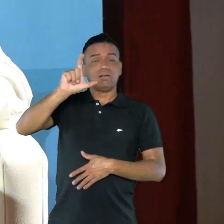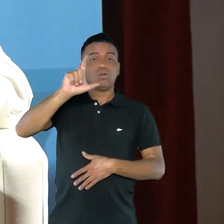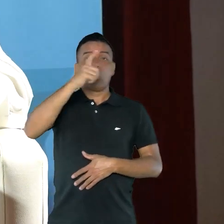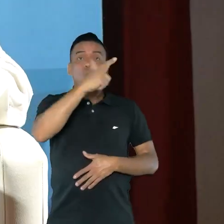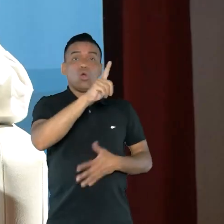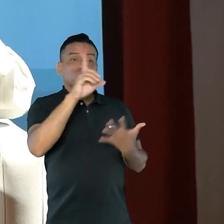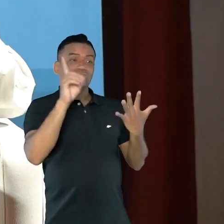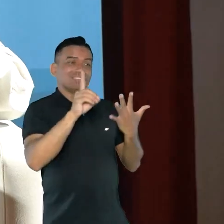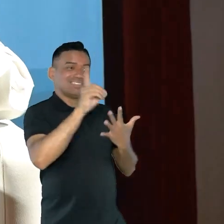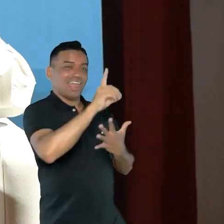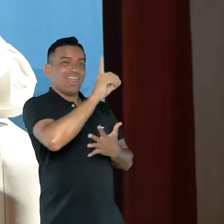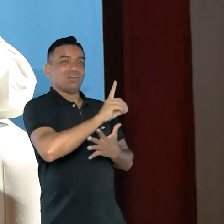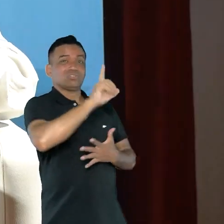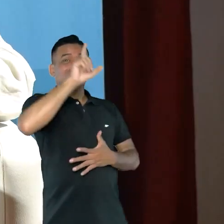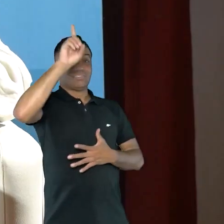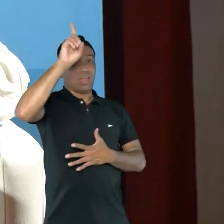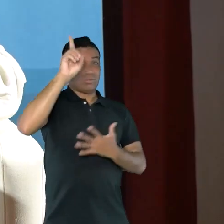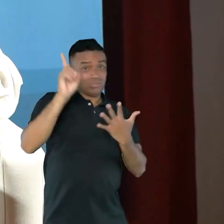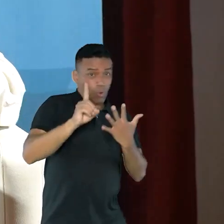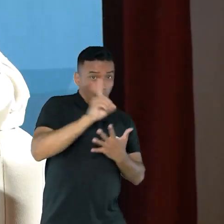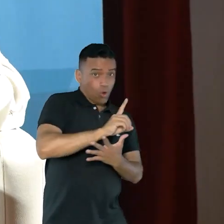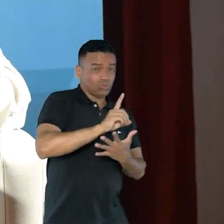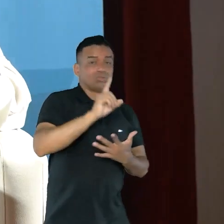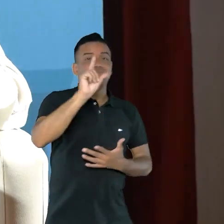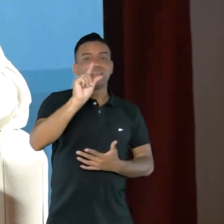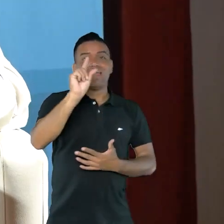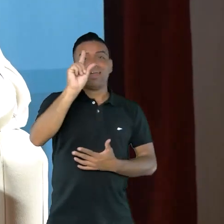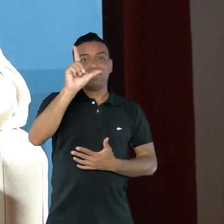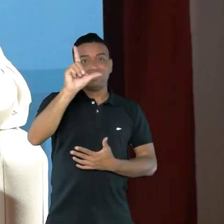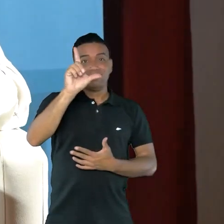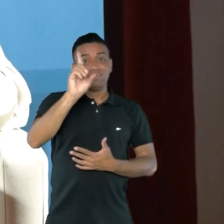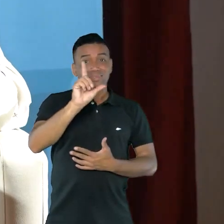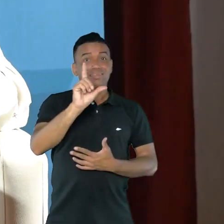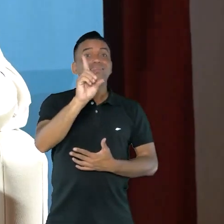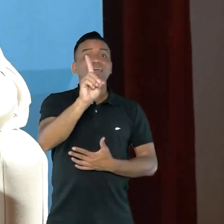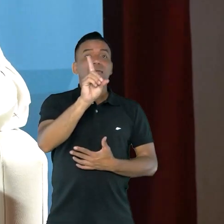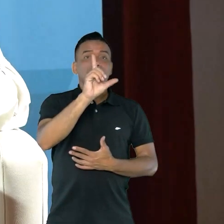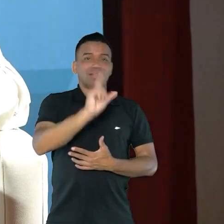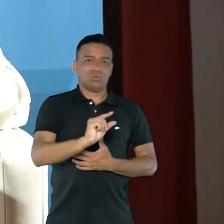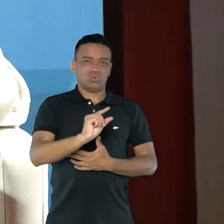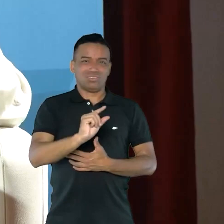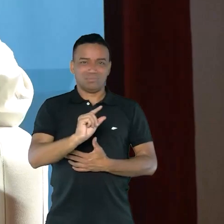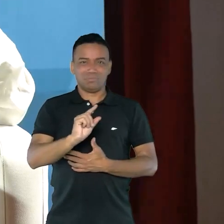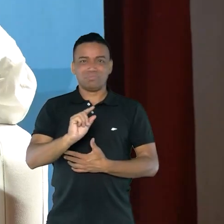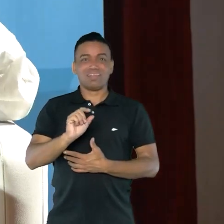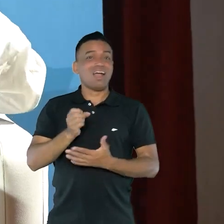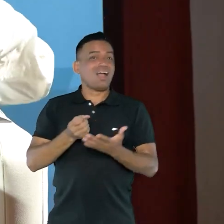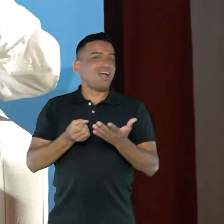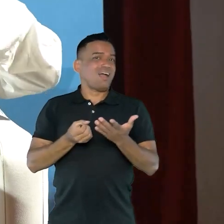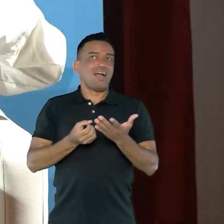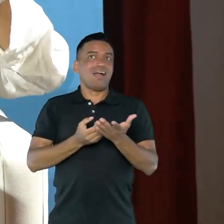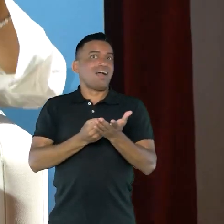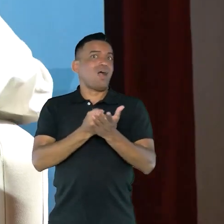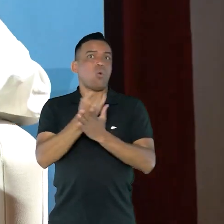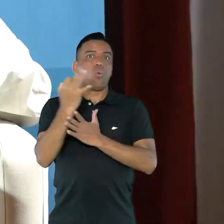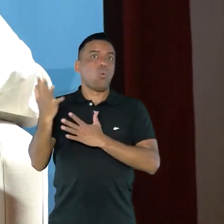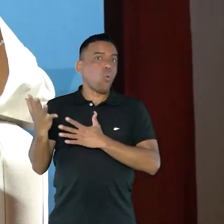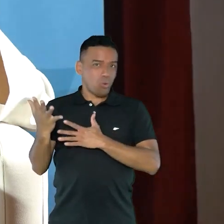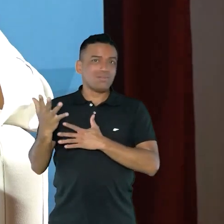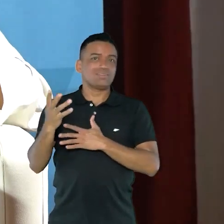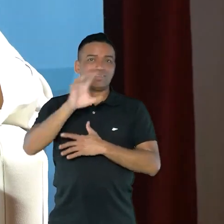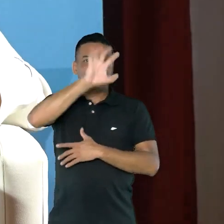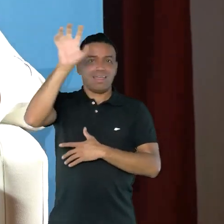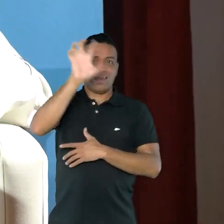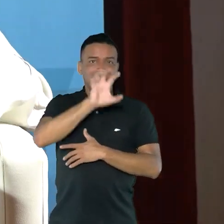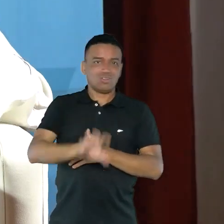minúsculo. Então, havia, né, em muitas regiões ainda existe essa ideia de que ao utilizar a letra